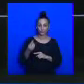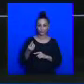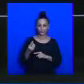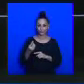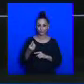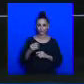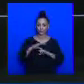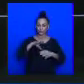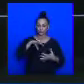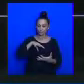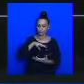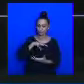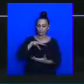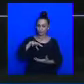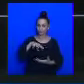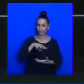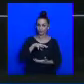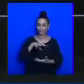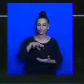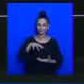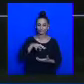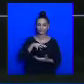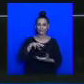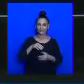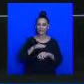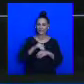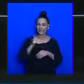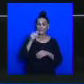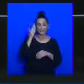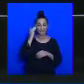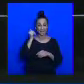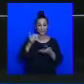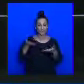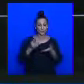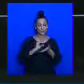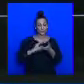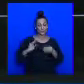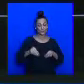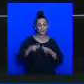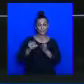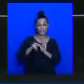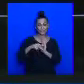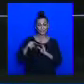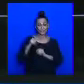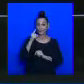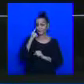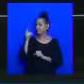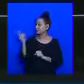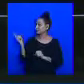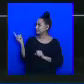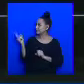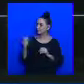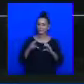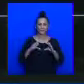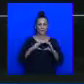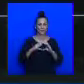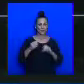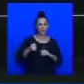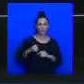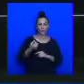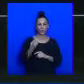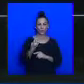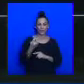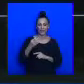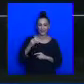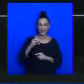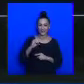41. Globo girando. Quem sabe hoje esse prêmio sai para você. Bola sorteada. 40.